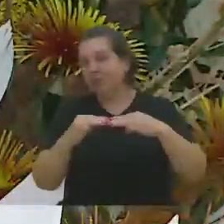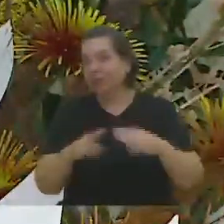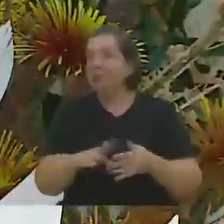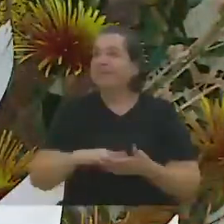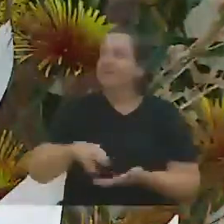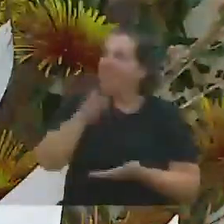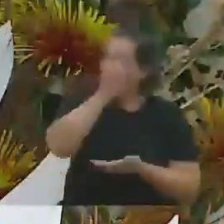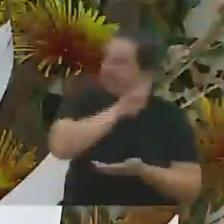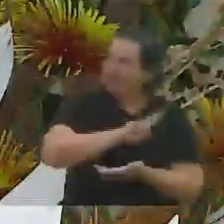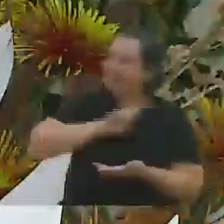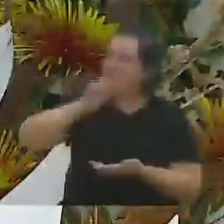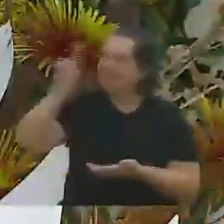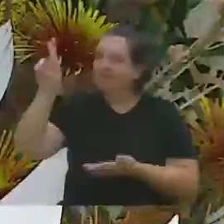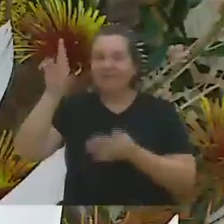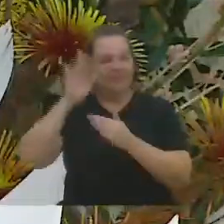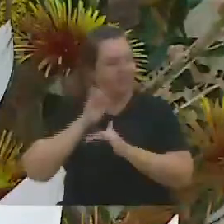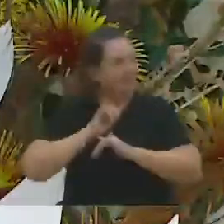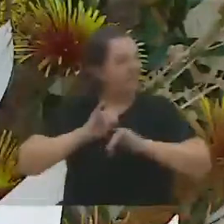mensageiro que